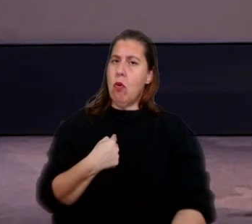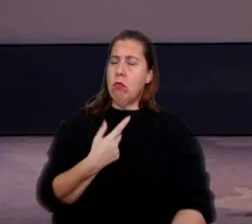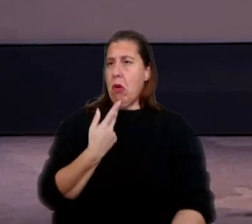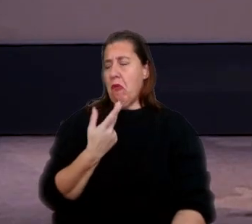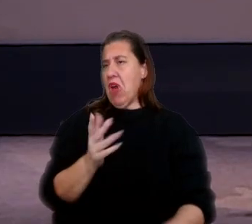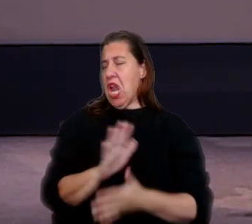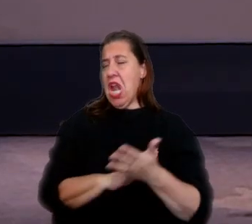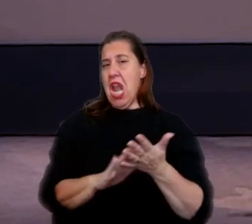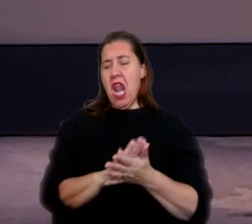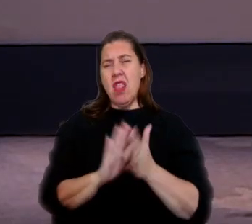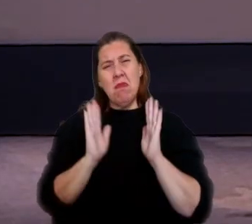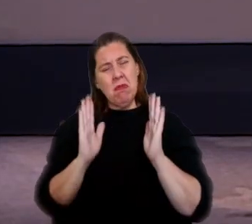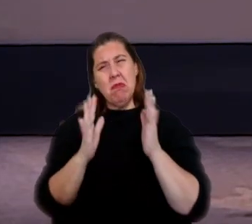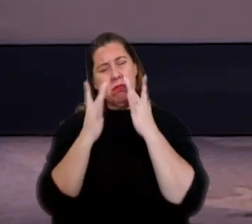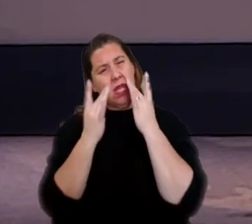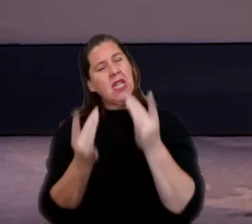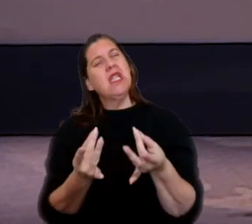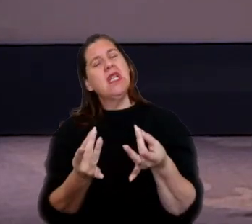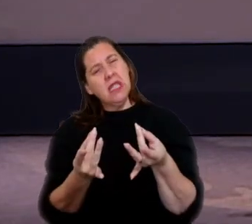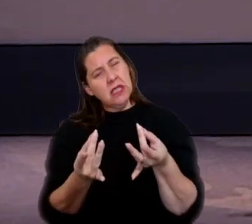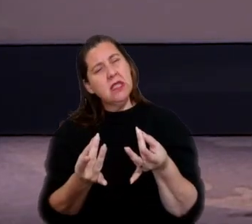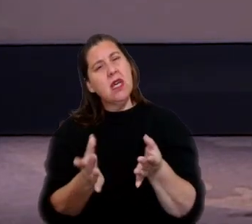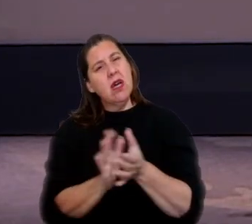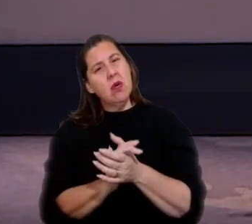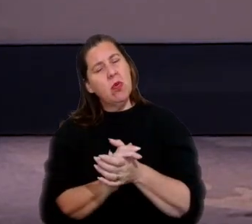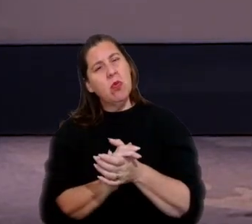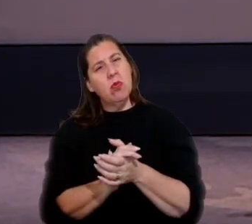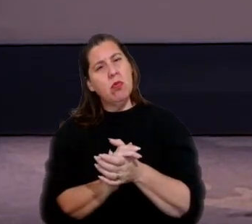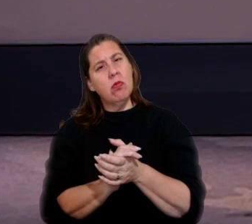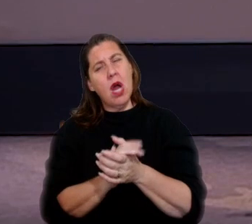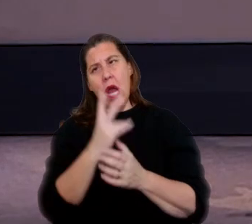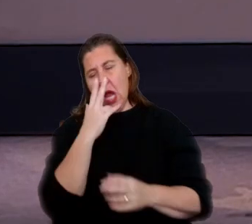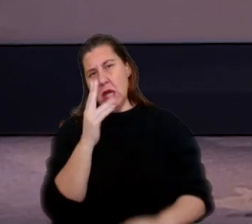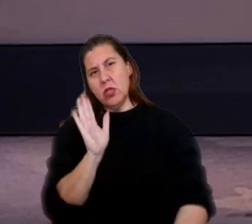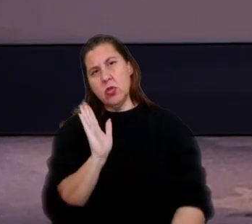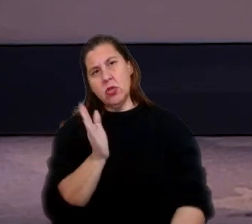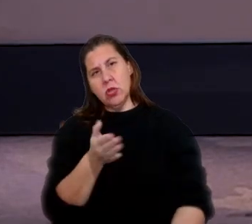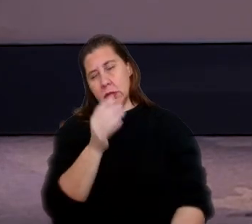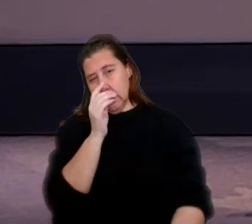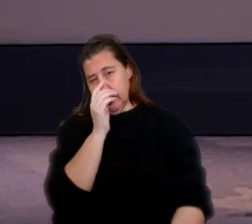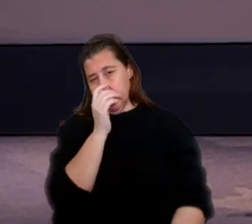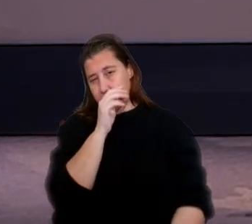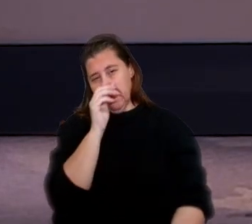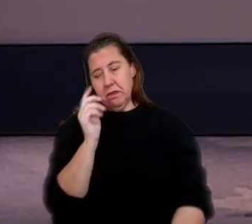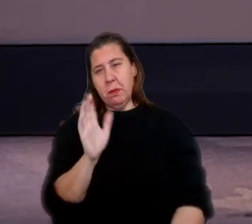tenho nada para comentar sobre a cena, mas ela me chamou a atenção, se talvez ele já tivesse